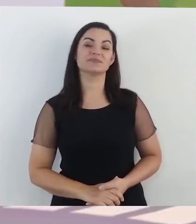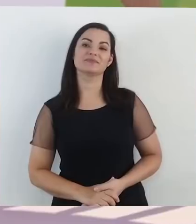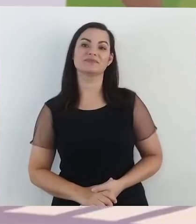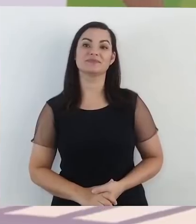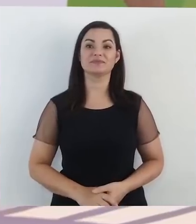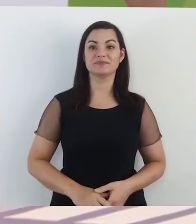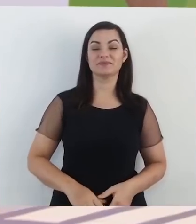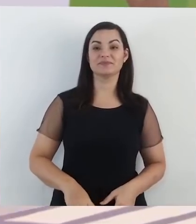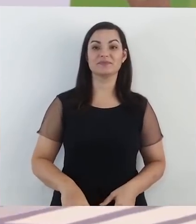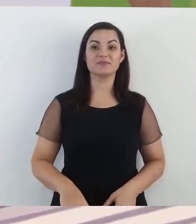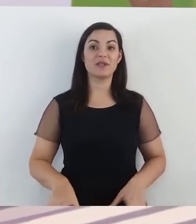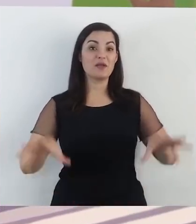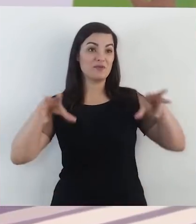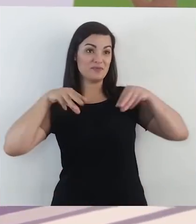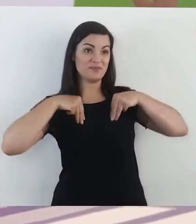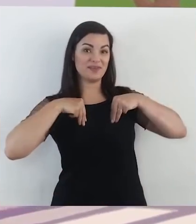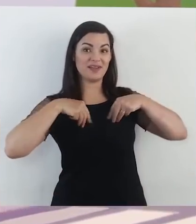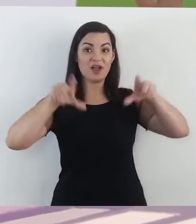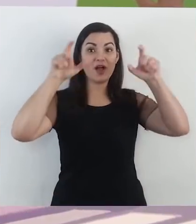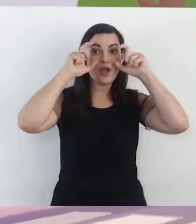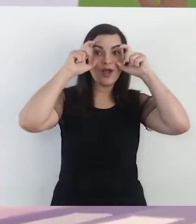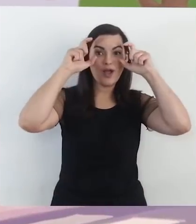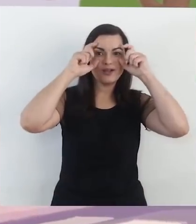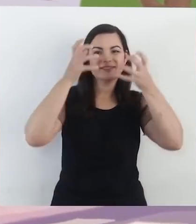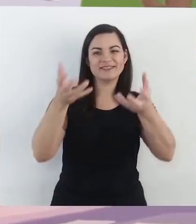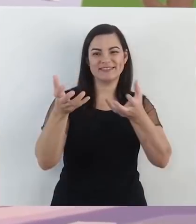Não, Mica quer óculos.